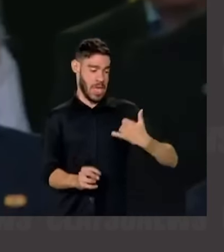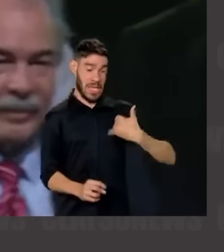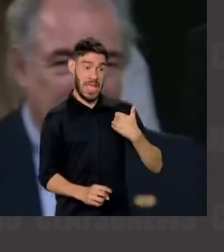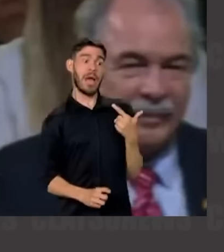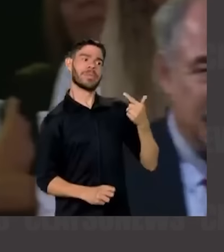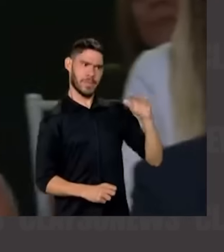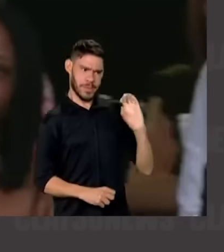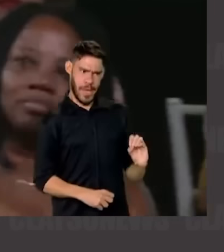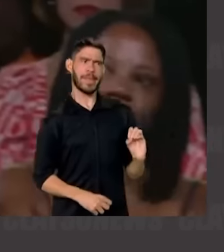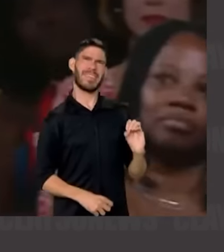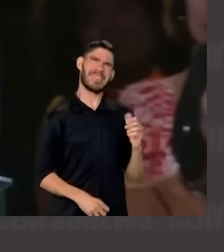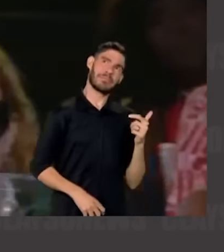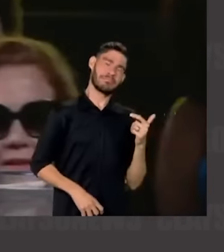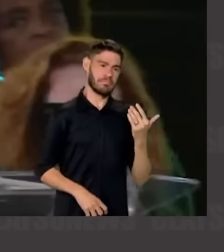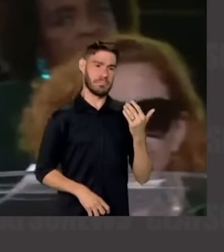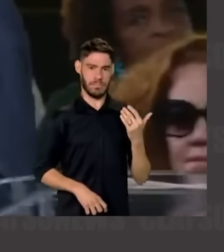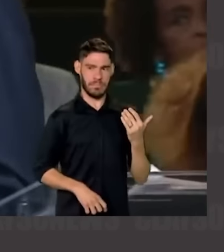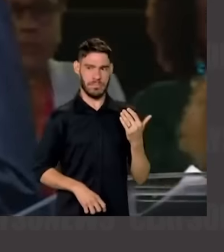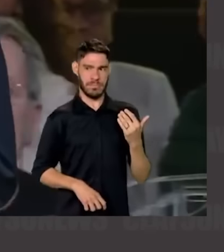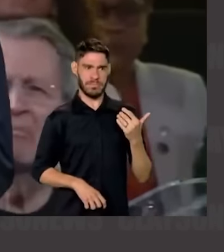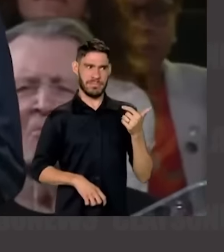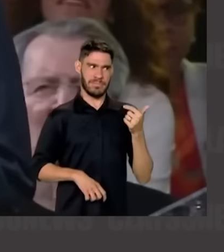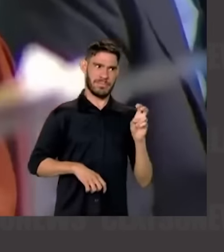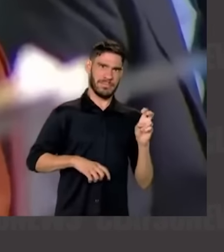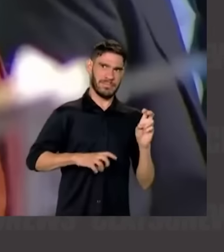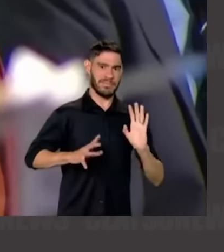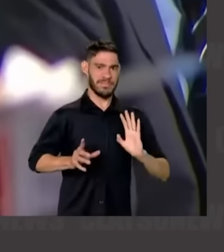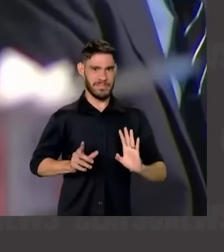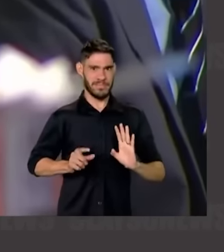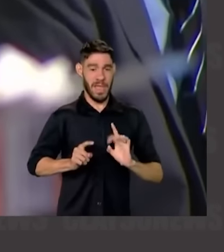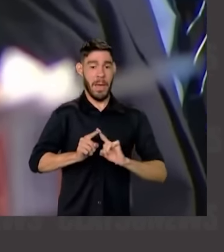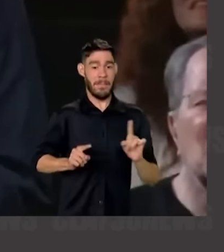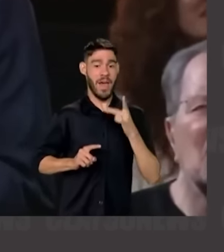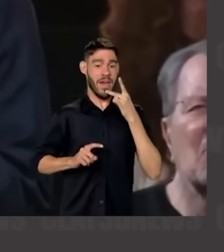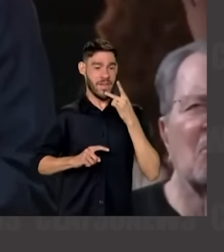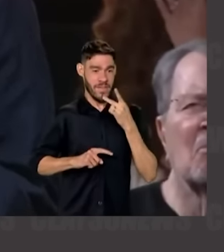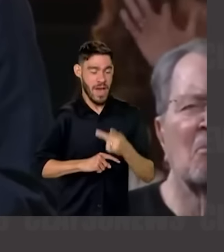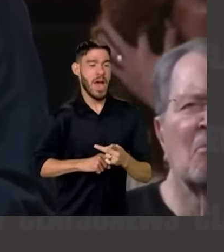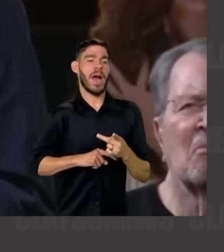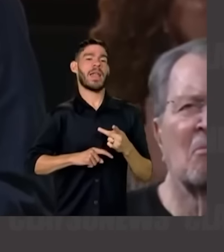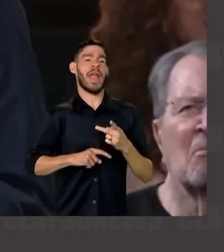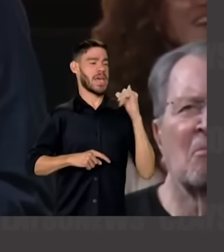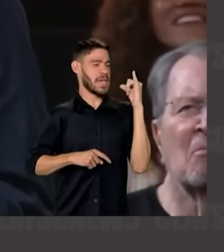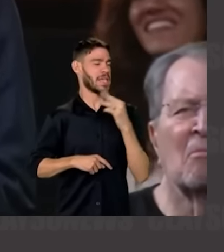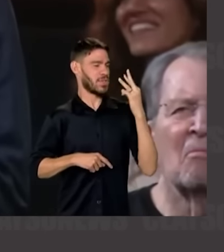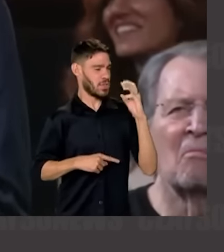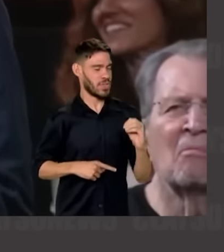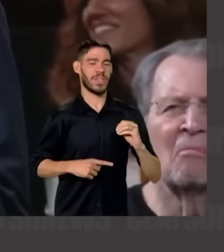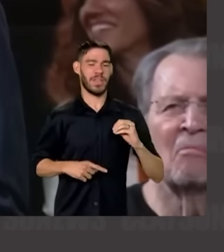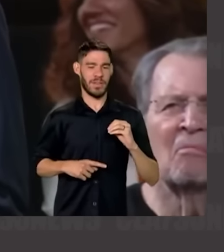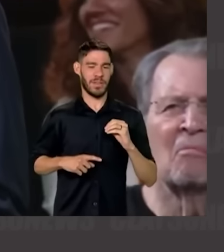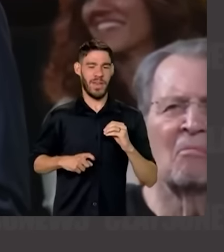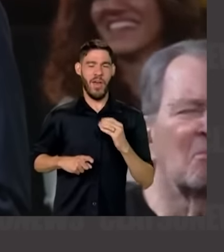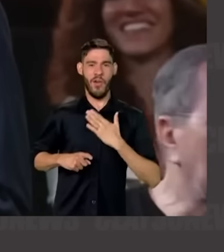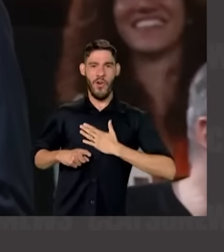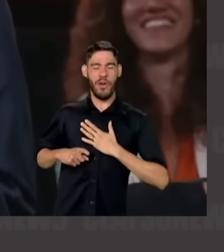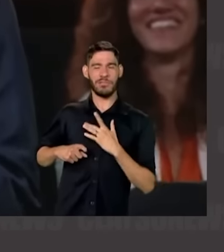anos de idade, 75 na época. Mas eu quero te dizer que eu tenho energia de 30 e tenho tesão de